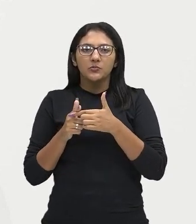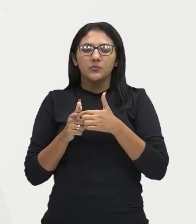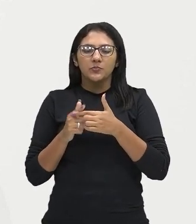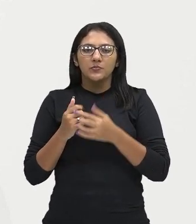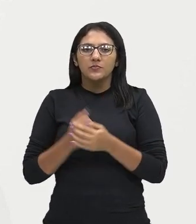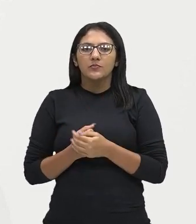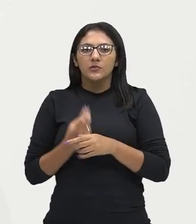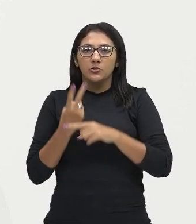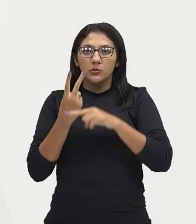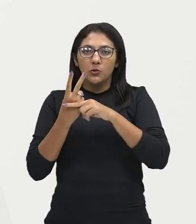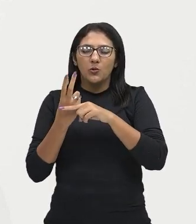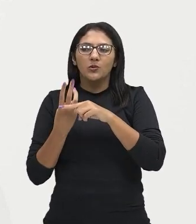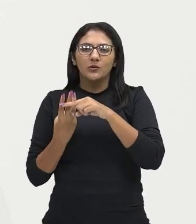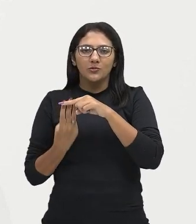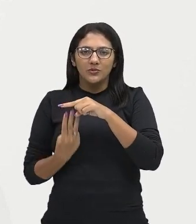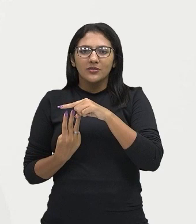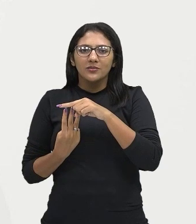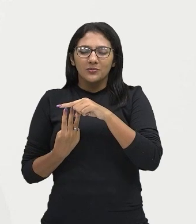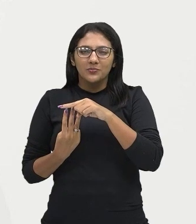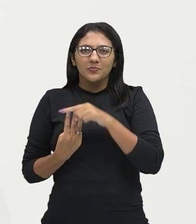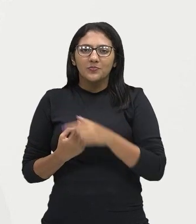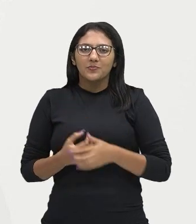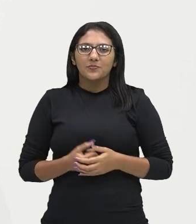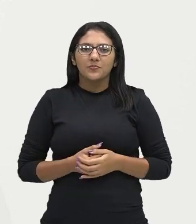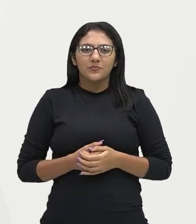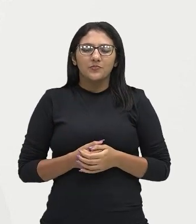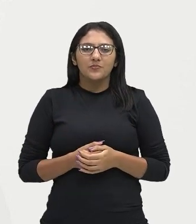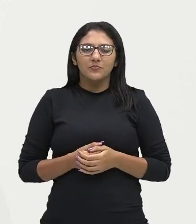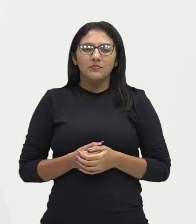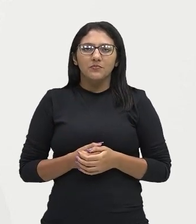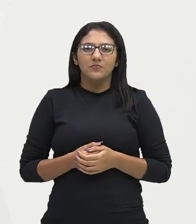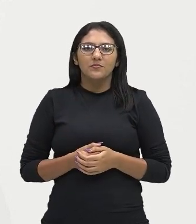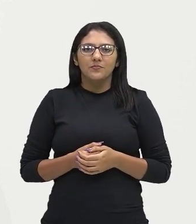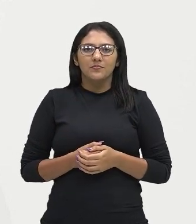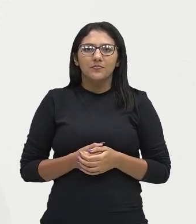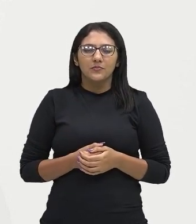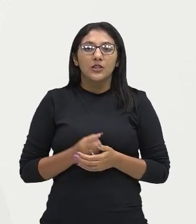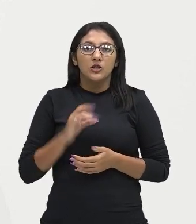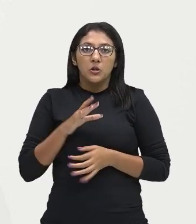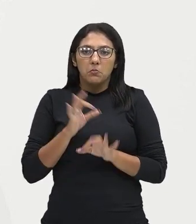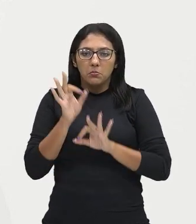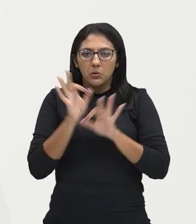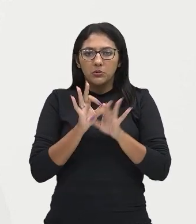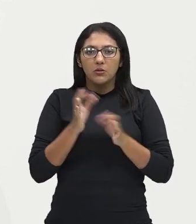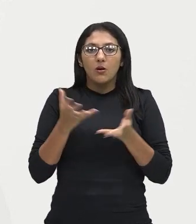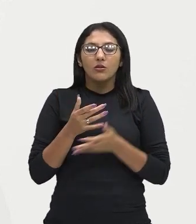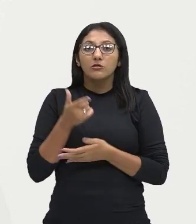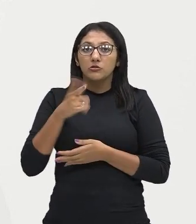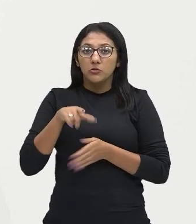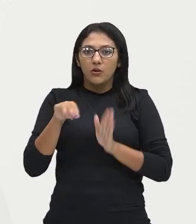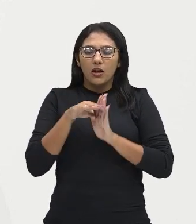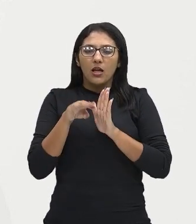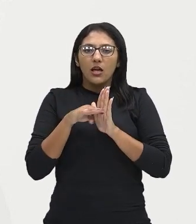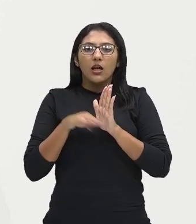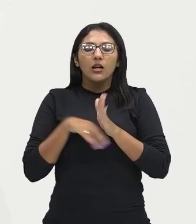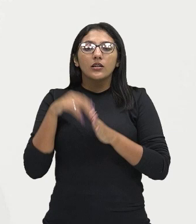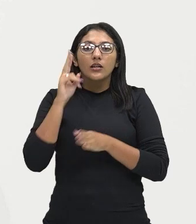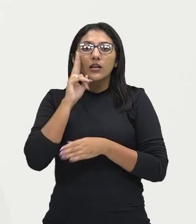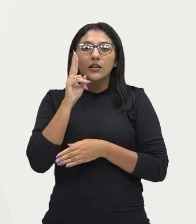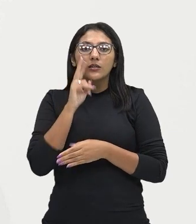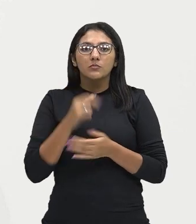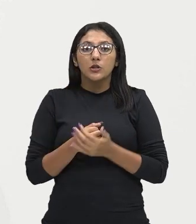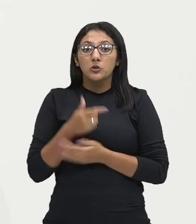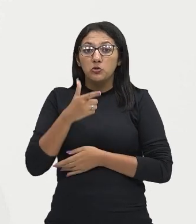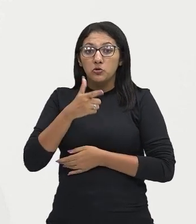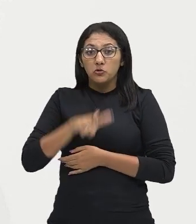dividido por 2 sobre 3, beleza? Feito isso, aplique a regra. Qual é a regra? Repete a